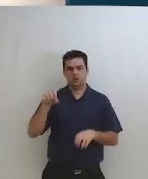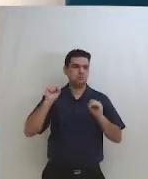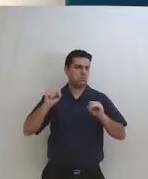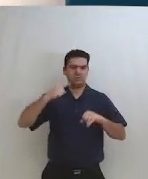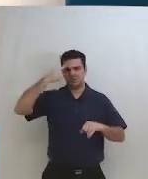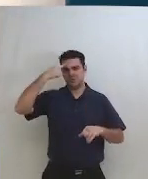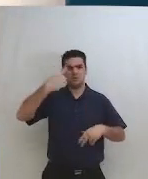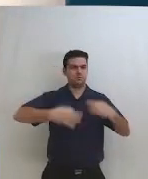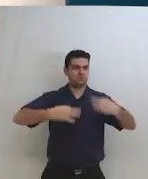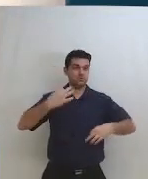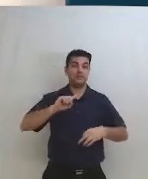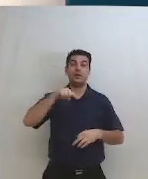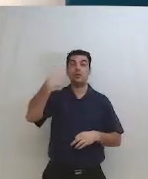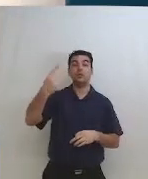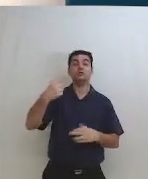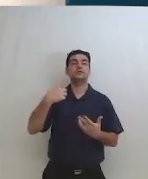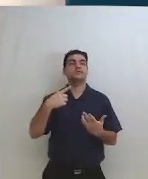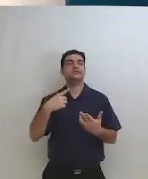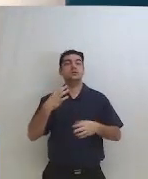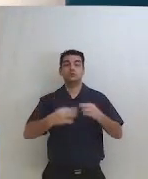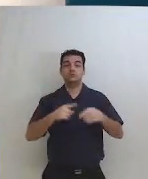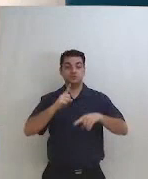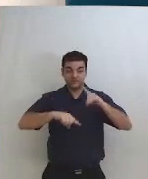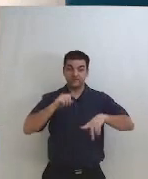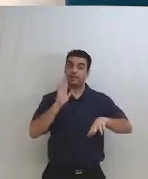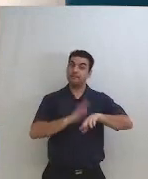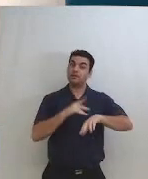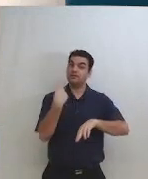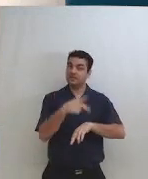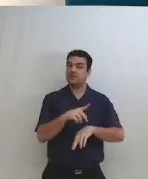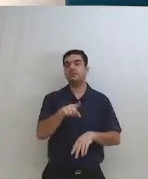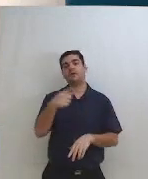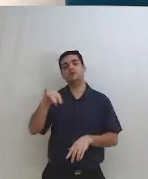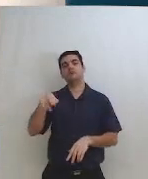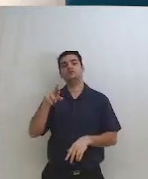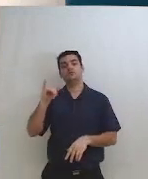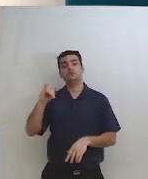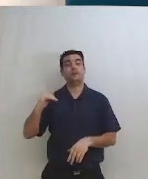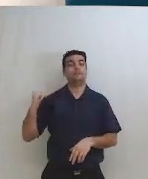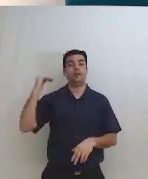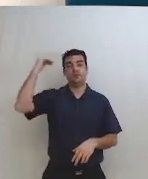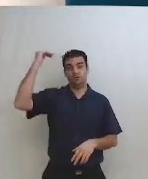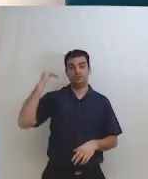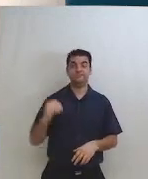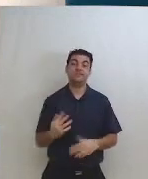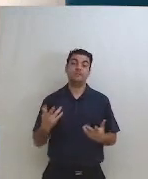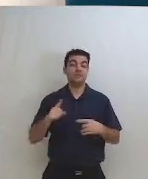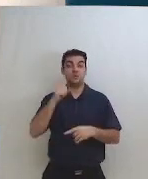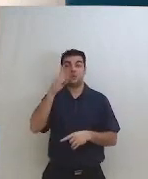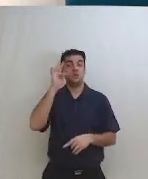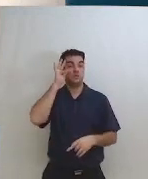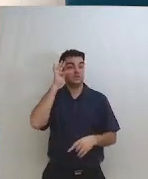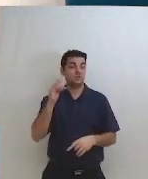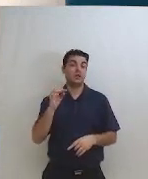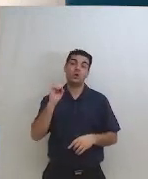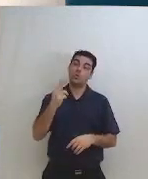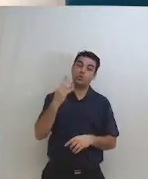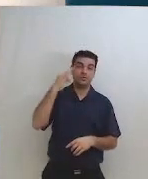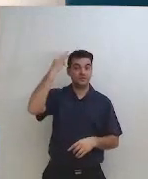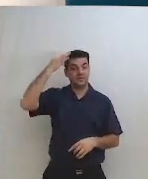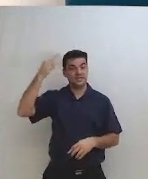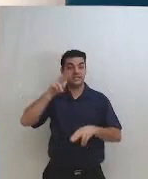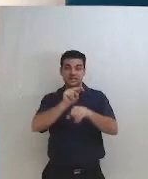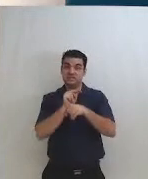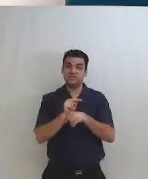reconhecido materialidade e autorias delitivas. E mesmo no caso, a única tese sustentada pela defesa será a negativa